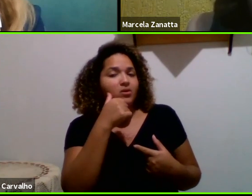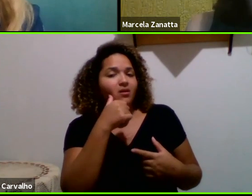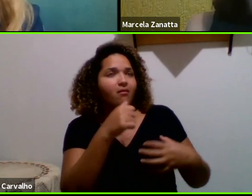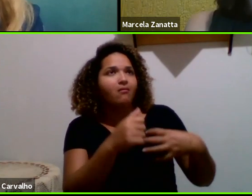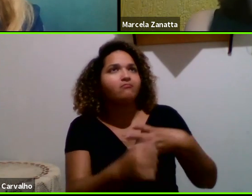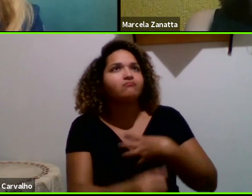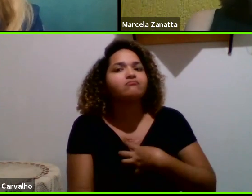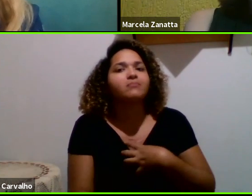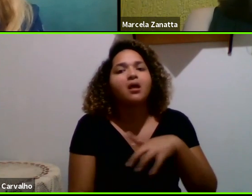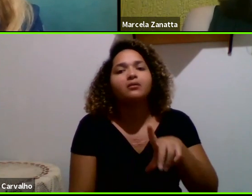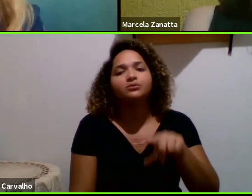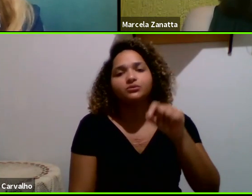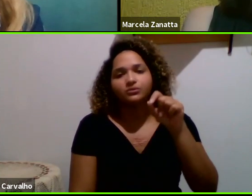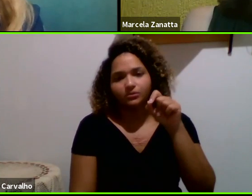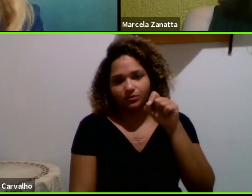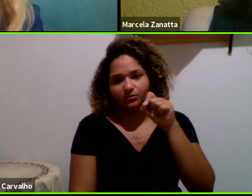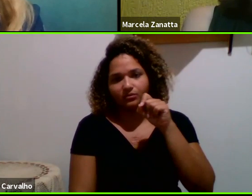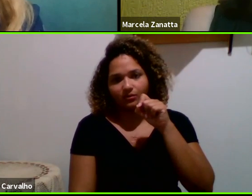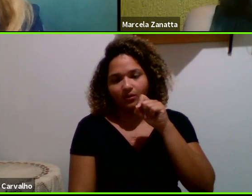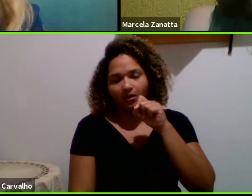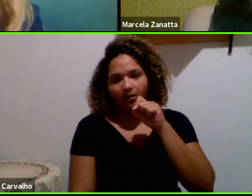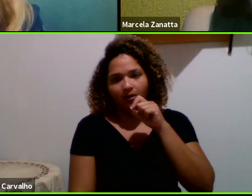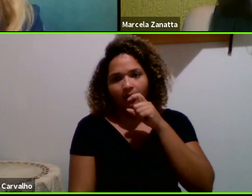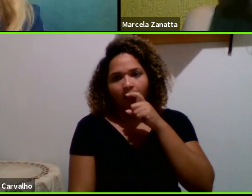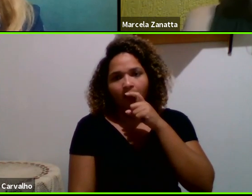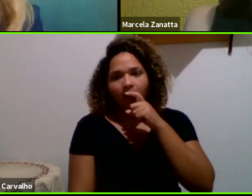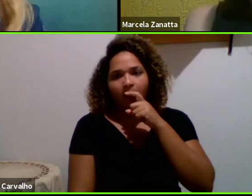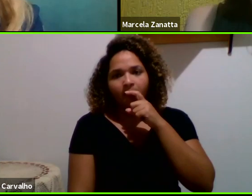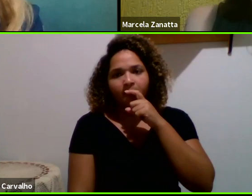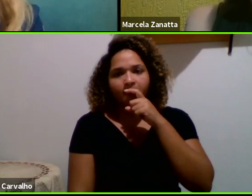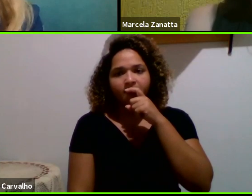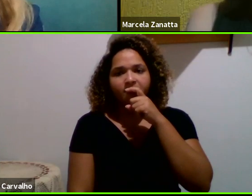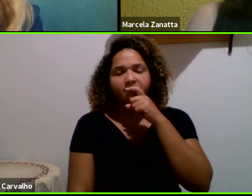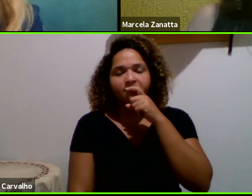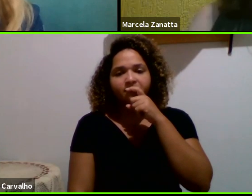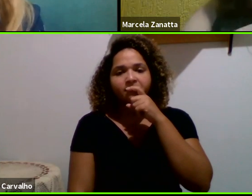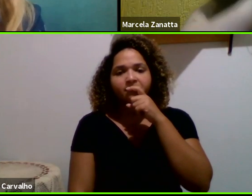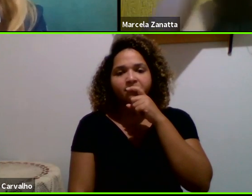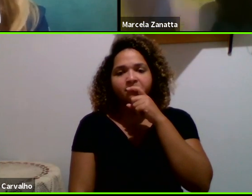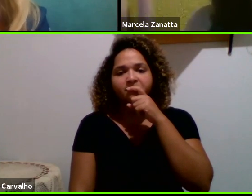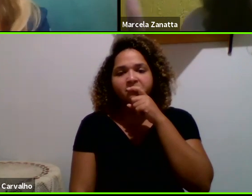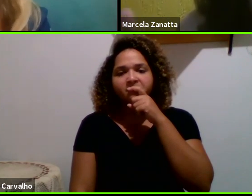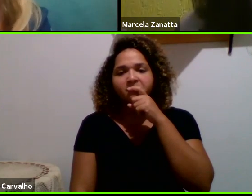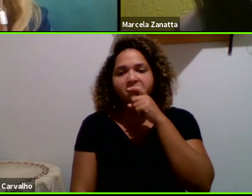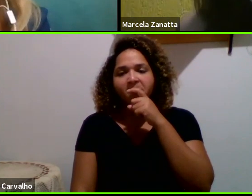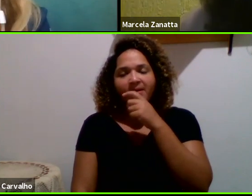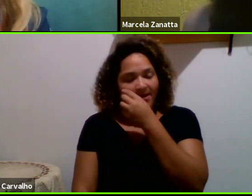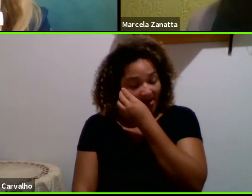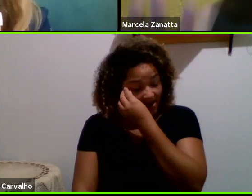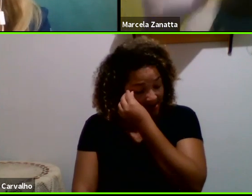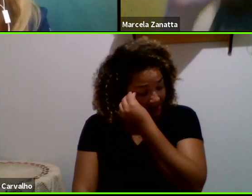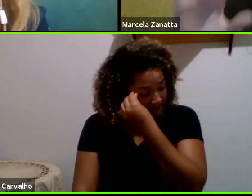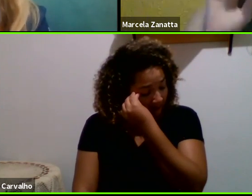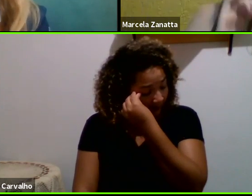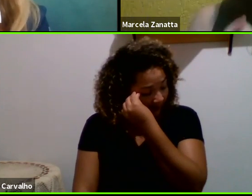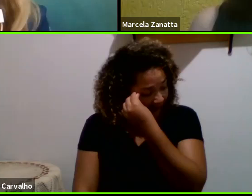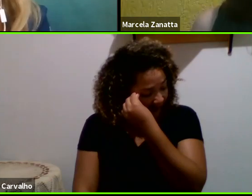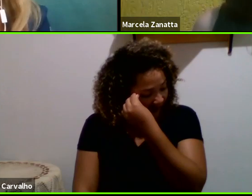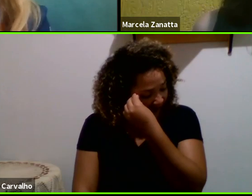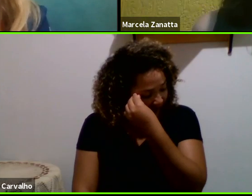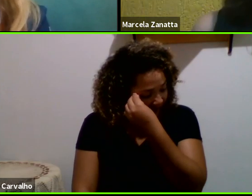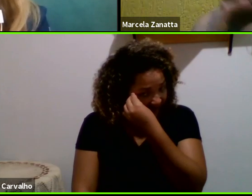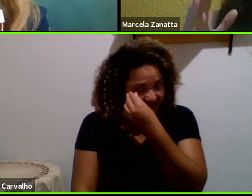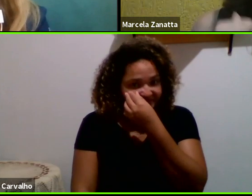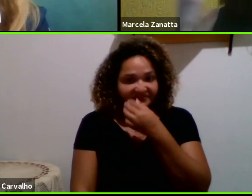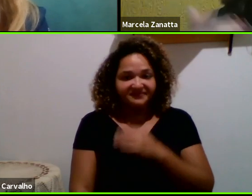modelo de atendimento ao parto, ele é semelhante à atenção básica de saúde. Estou falando aqui de baixo risco, gente. Atenção básica